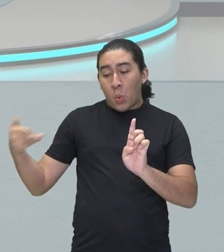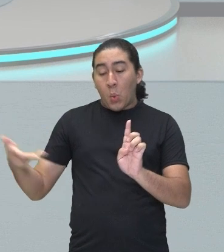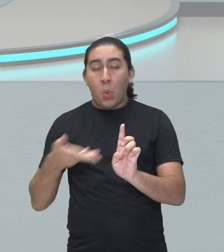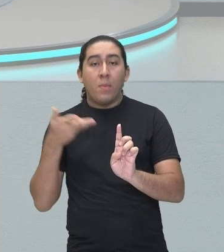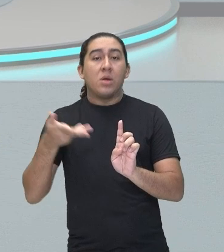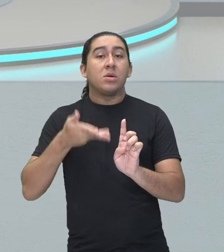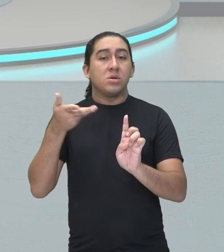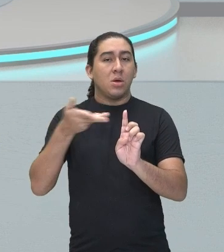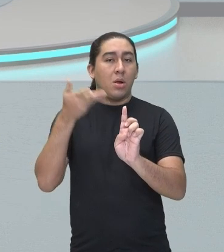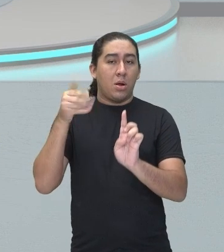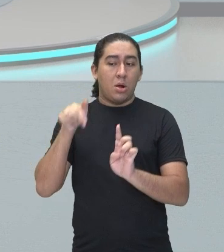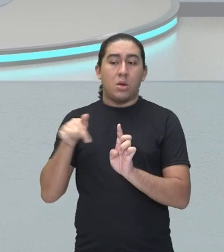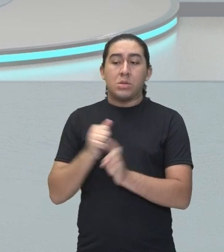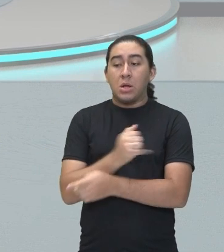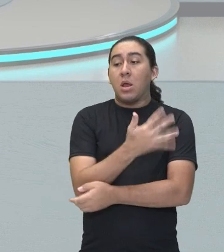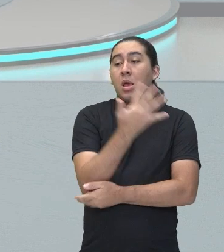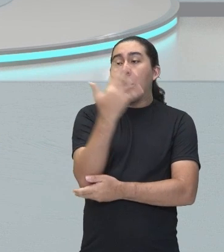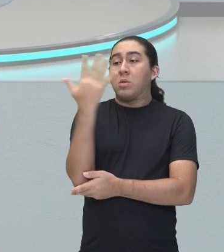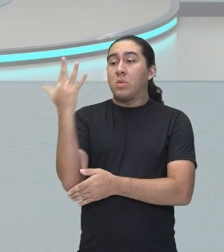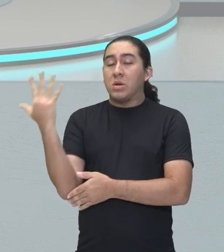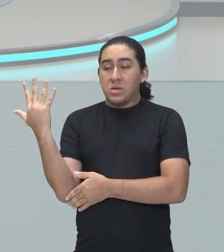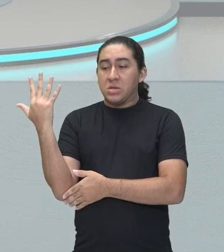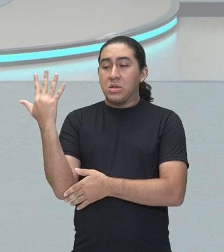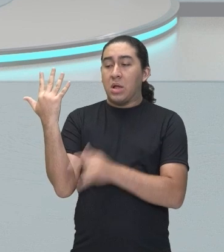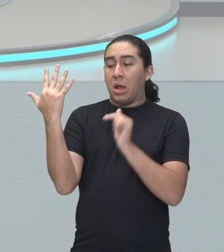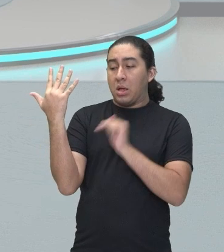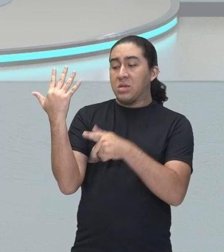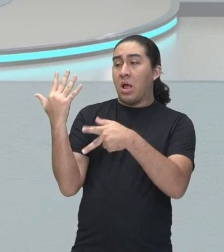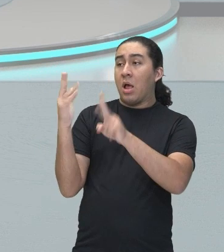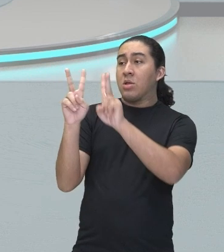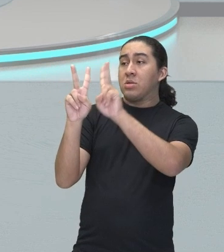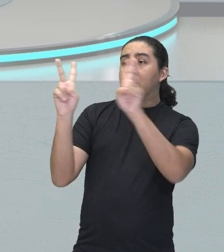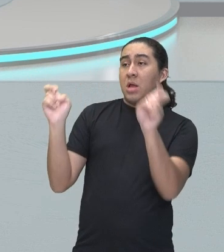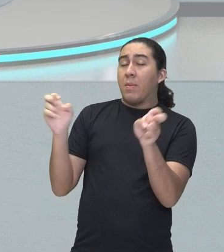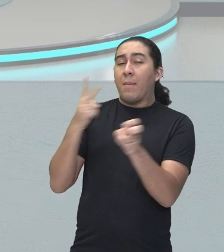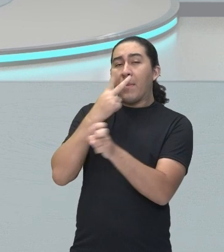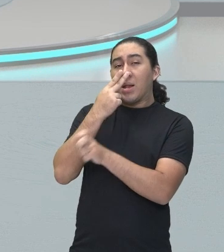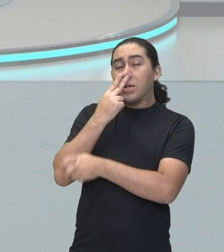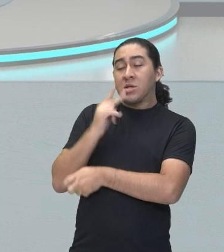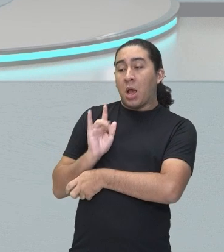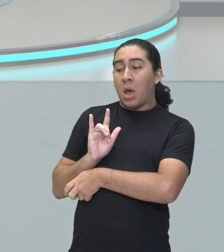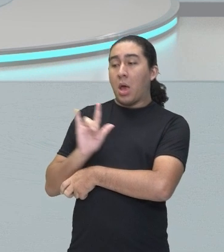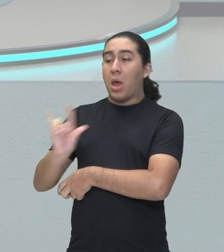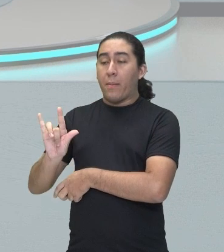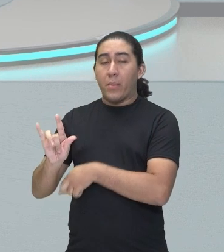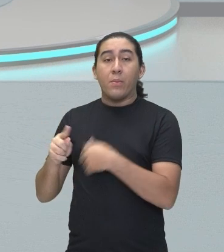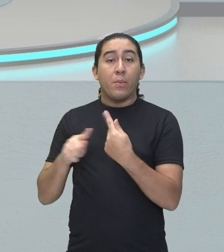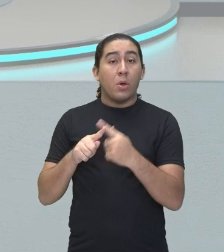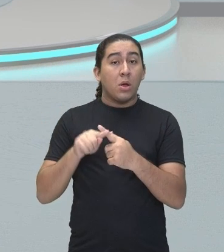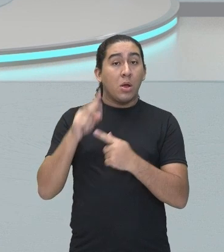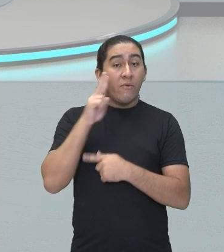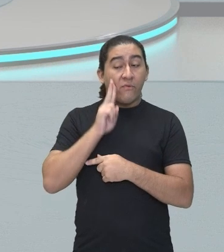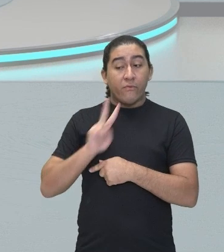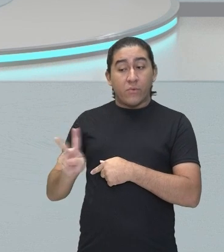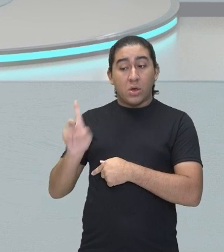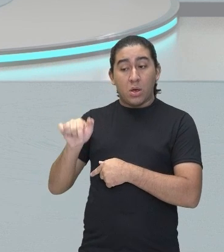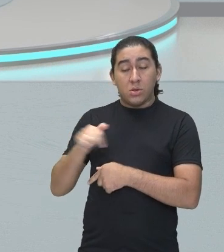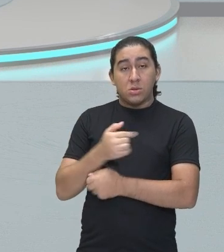eles falavam da natureza de uma forma apaixonante. Por quê? Porque eles viam na